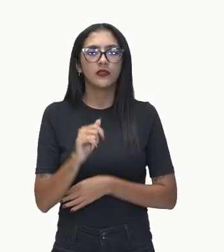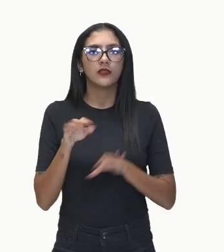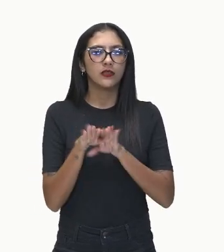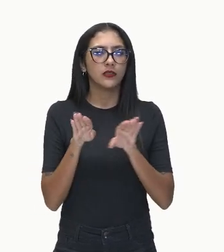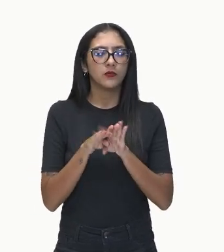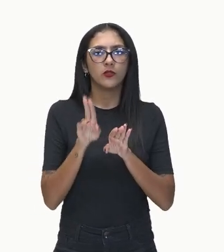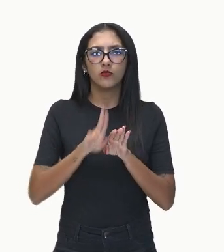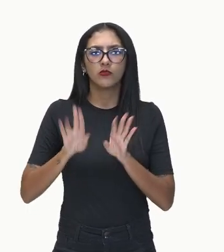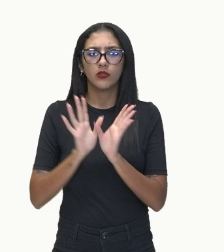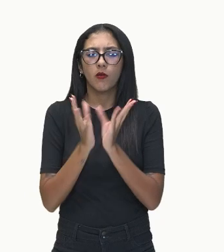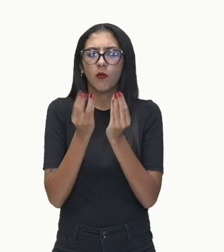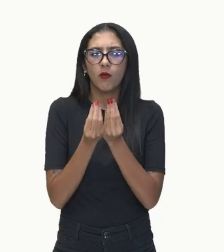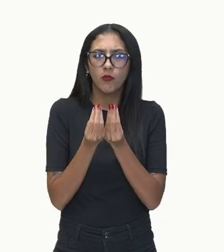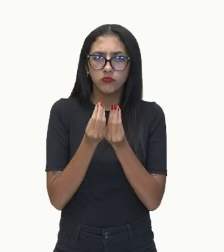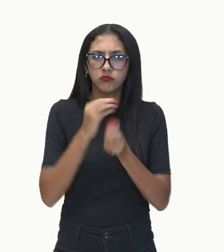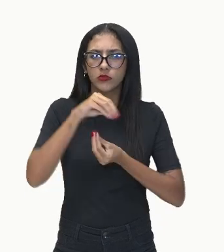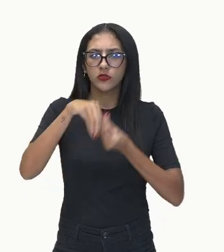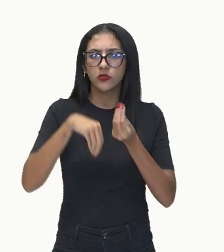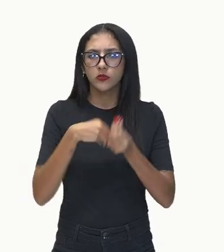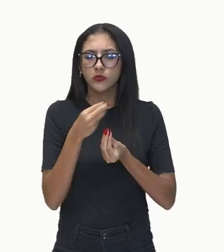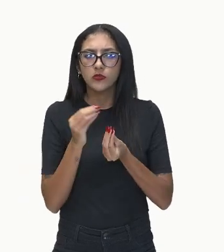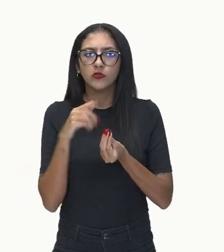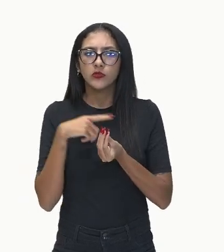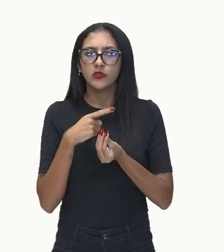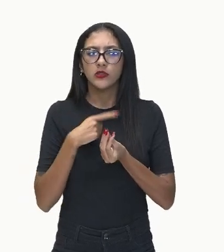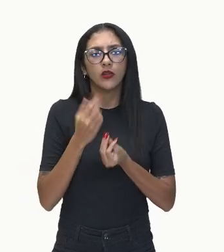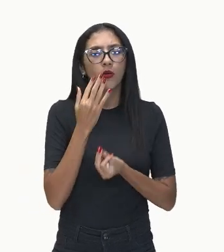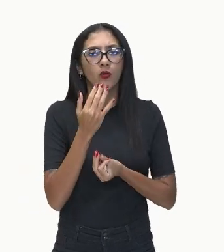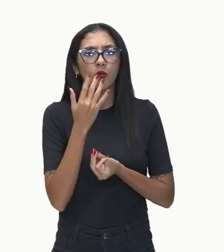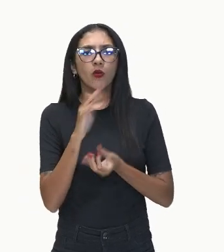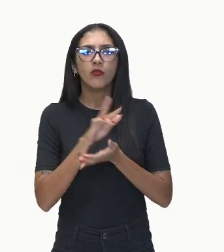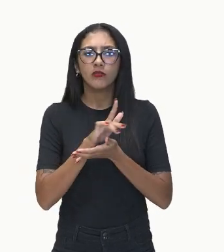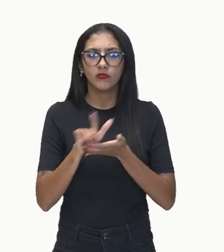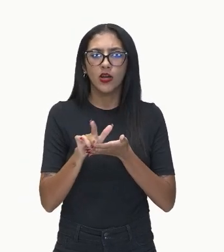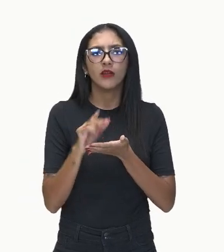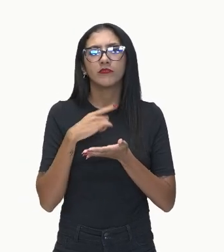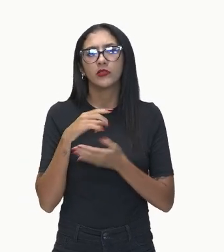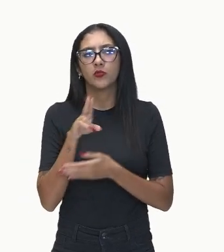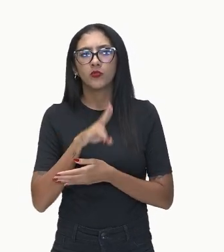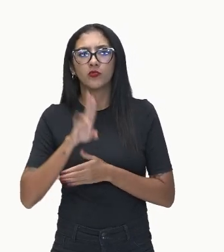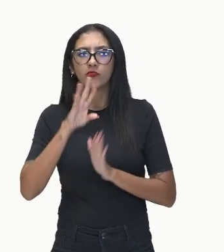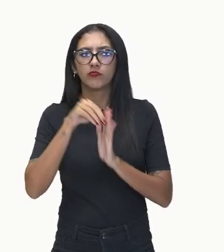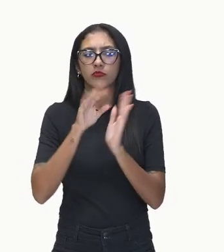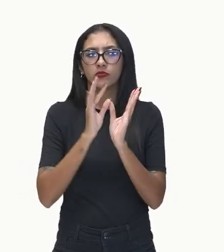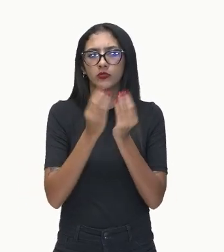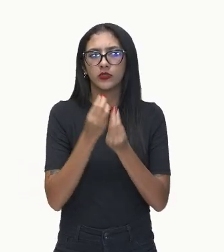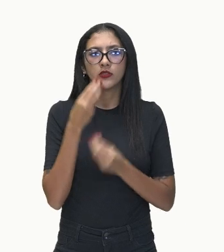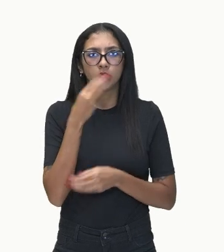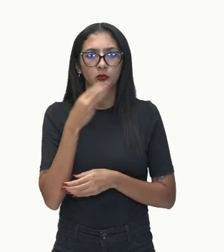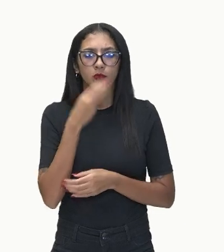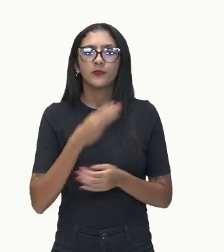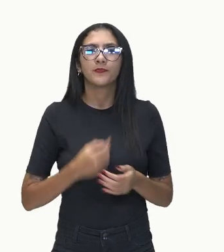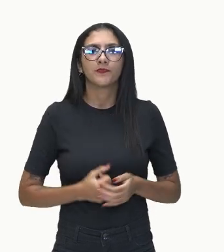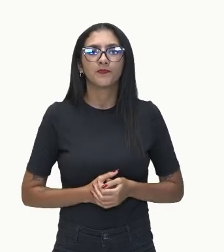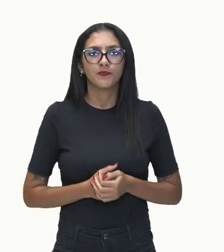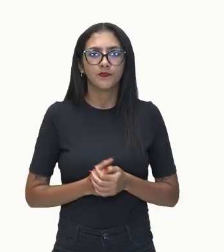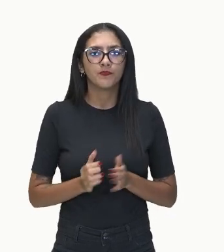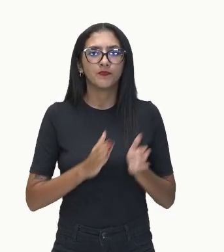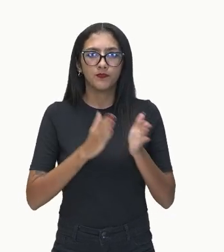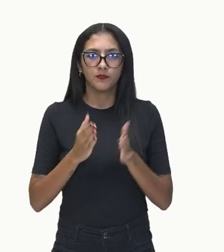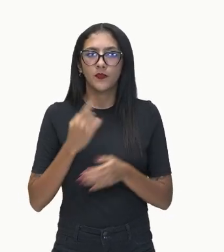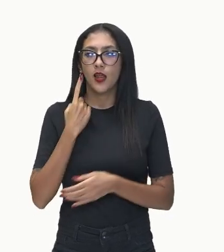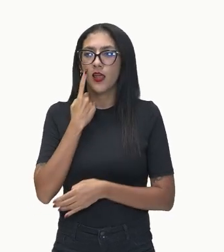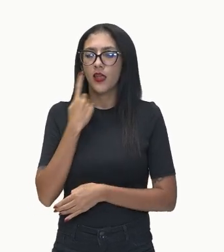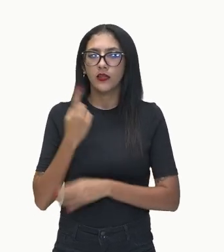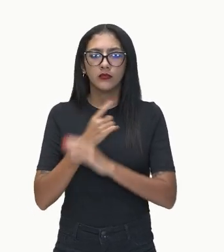é um corante bem mais barato na indústria, por isso que é muito utilizado em doces. E aqui o acetaminofeno, que é